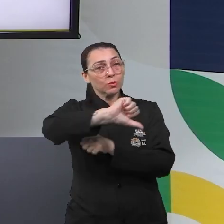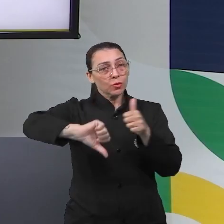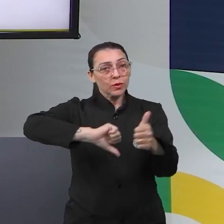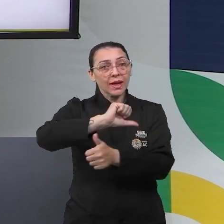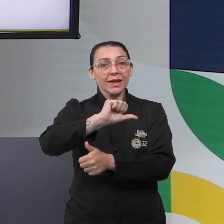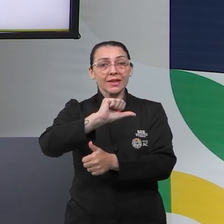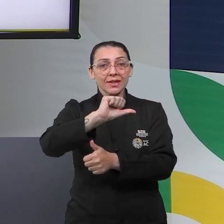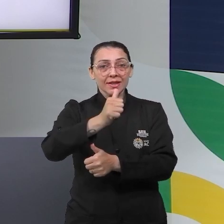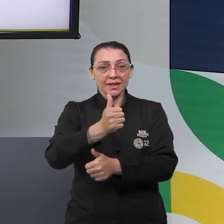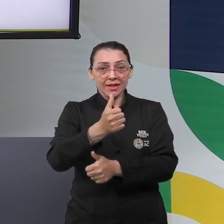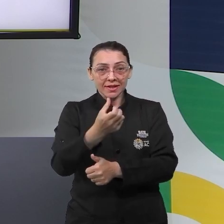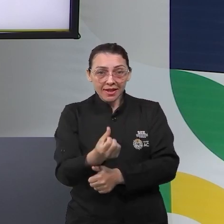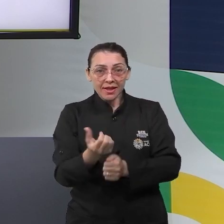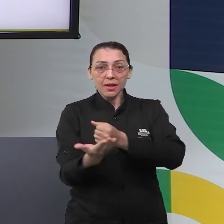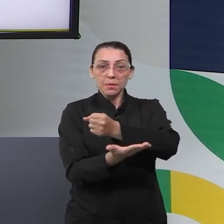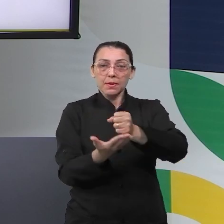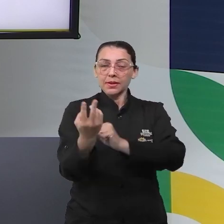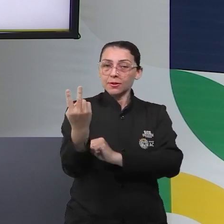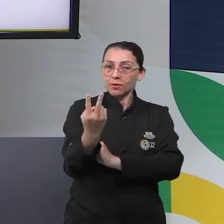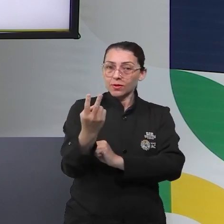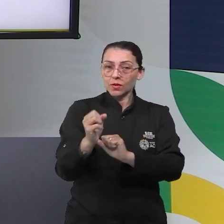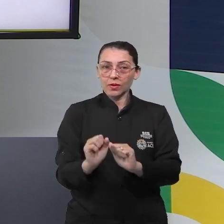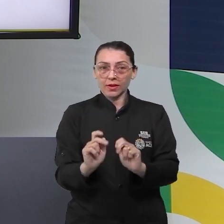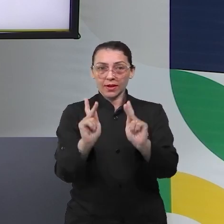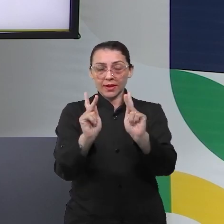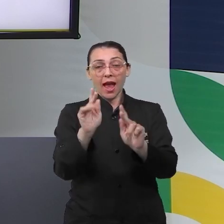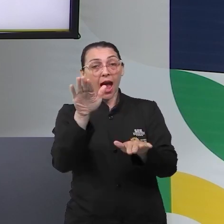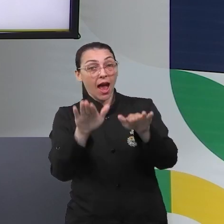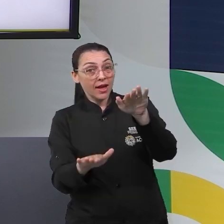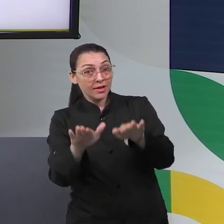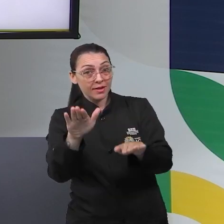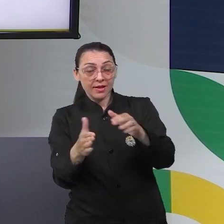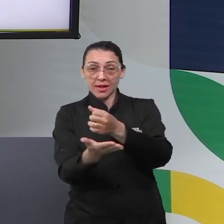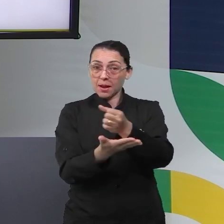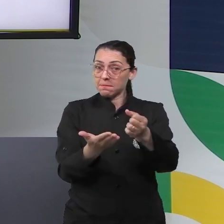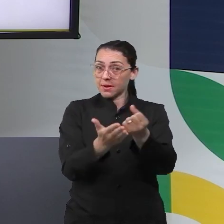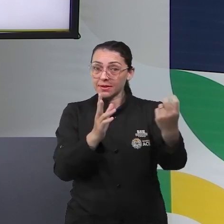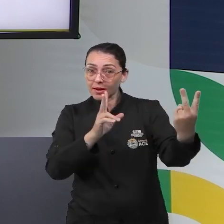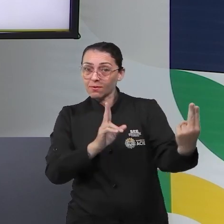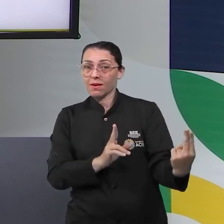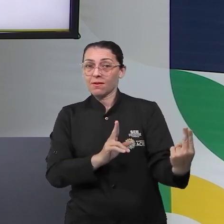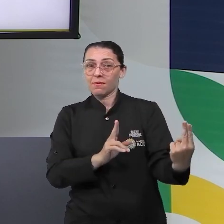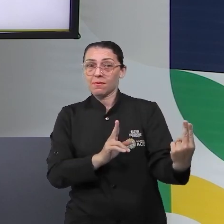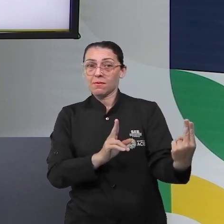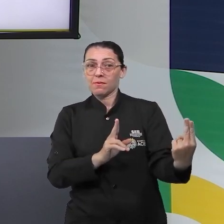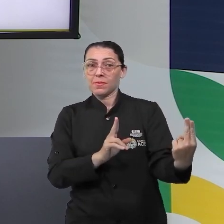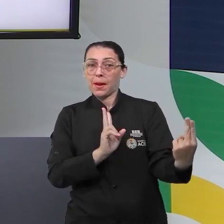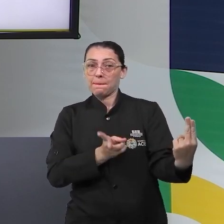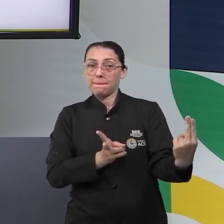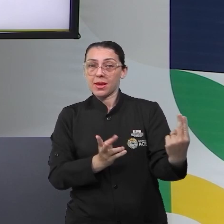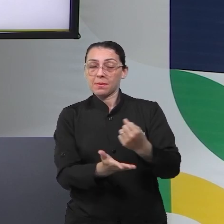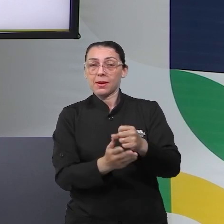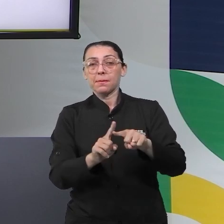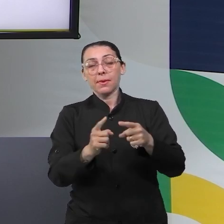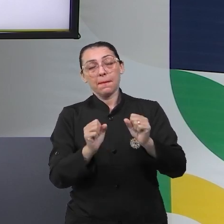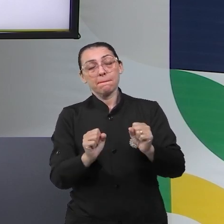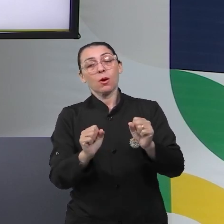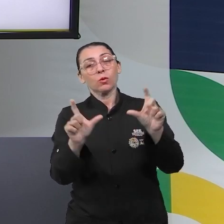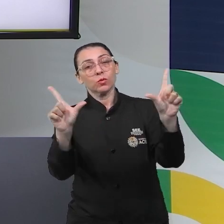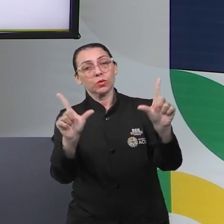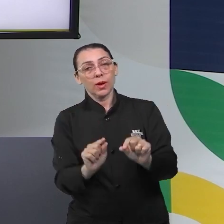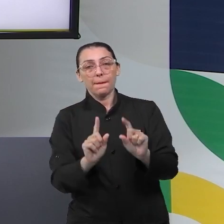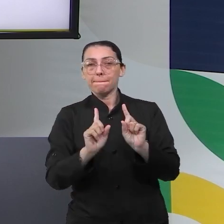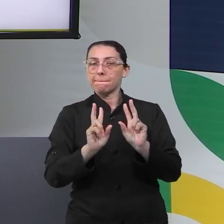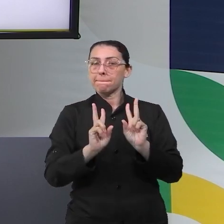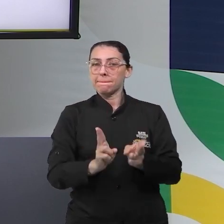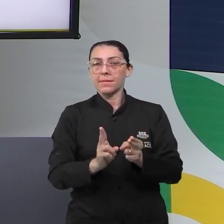16 em base 2. Ok? Às vezes a base não está na mesma base, mas você pode reduzir a mesma